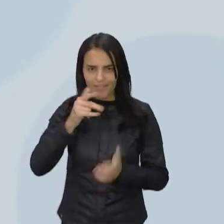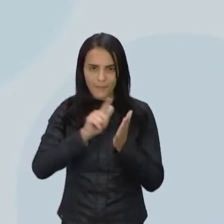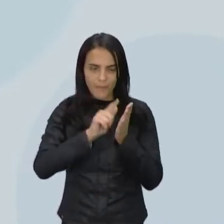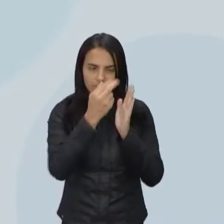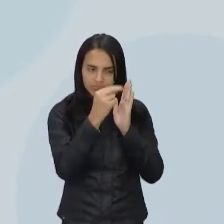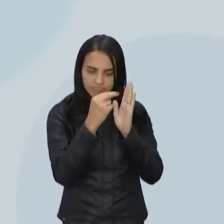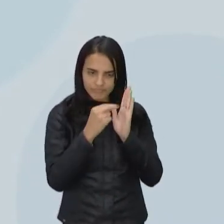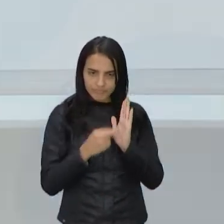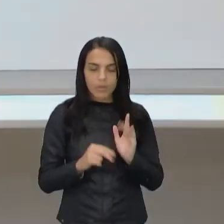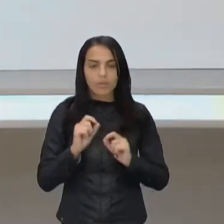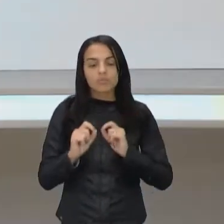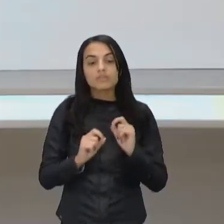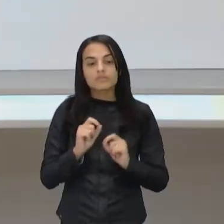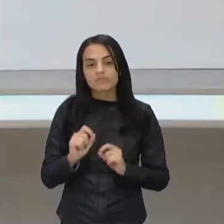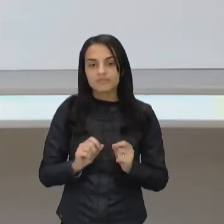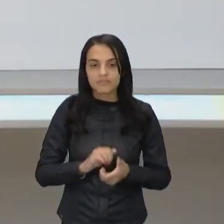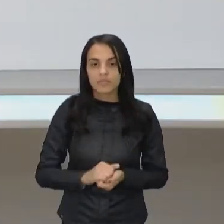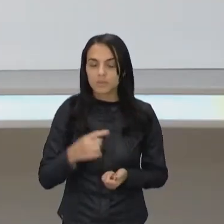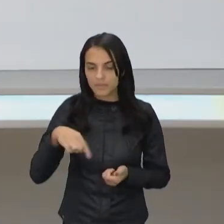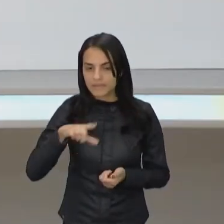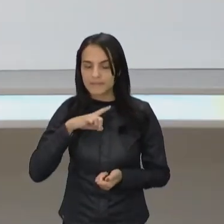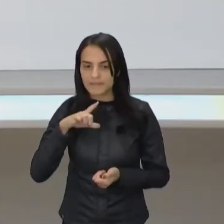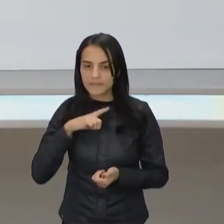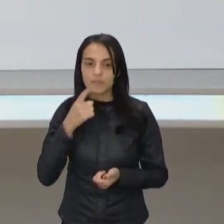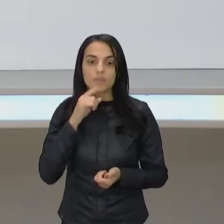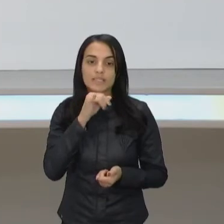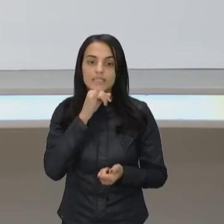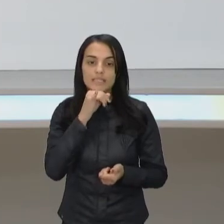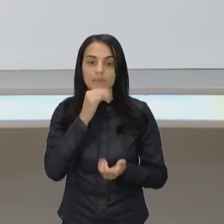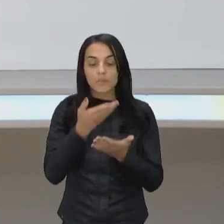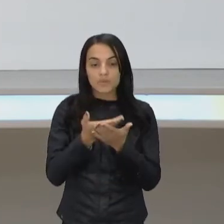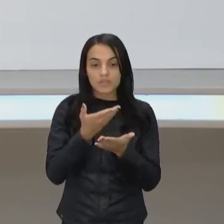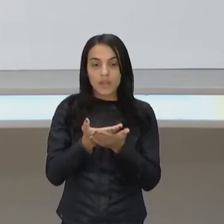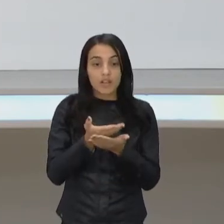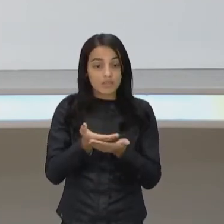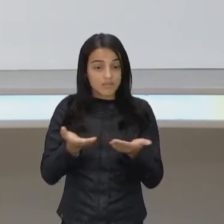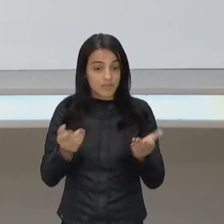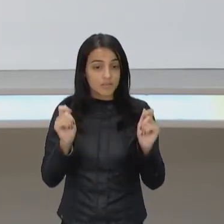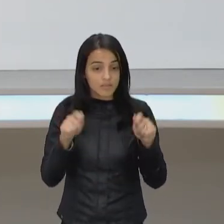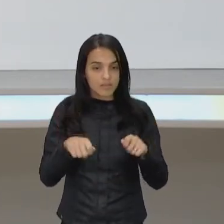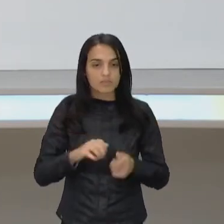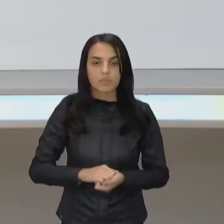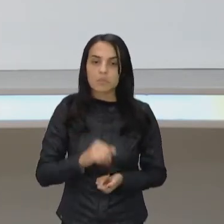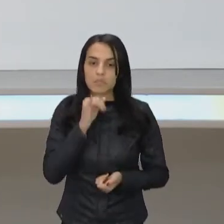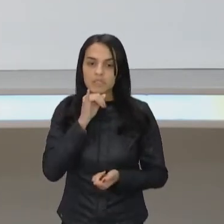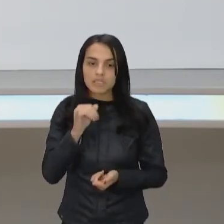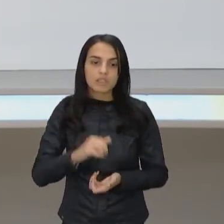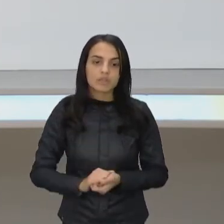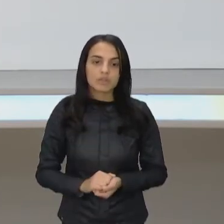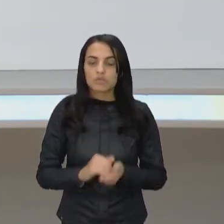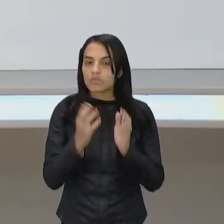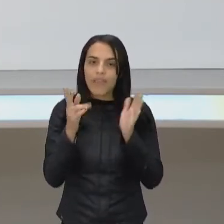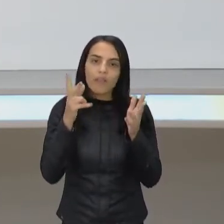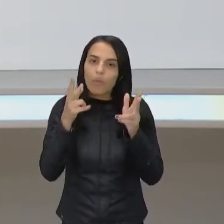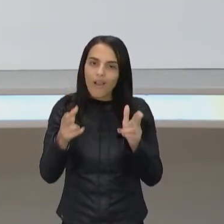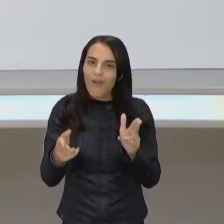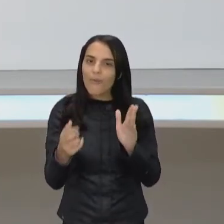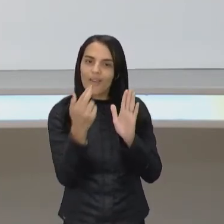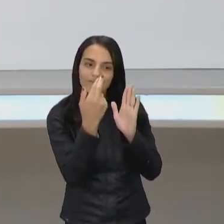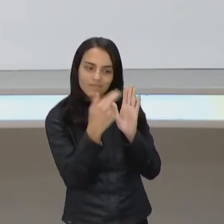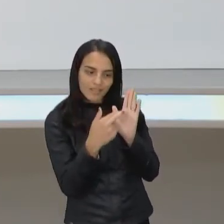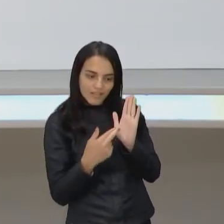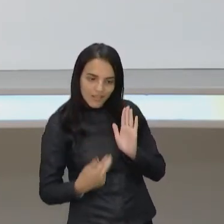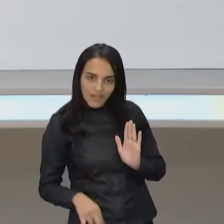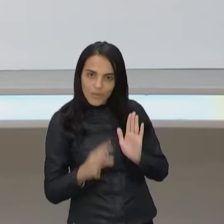algumas aulas, o quê? A gente tem feito aqui um modelo de aula que dá para você transferir mais ou menos aí na forma de um relatório, né? E aí